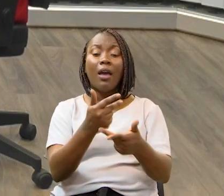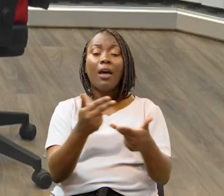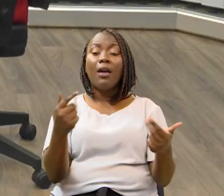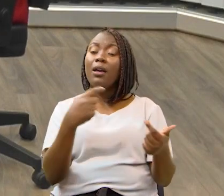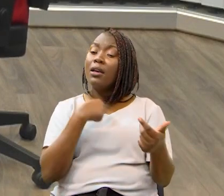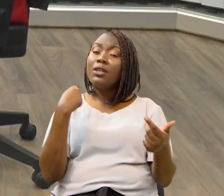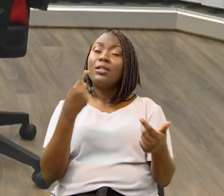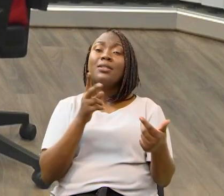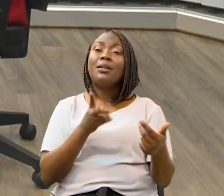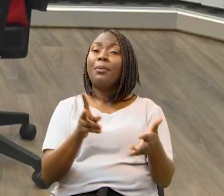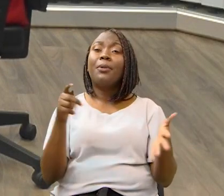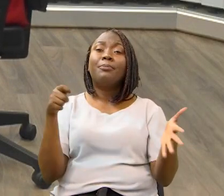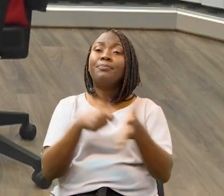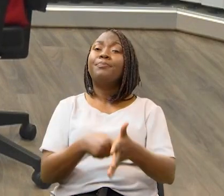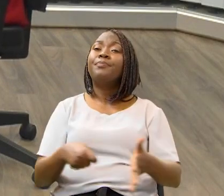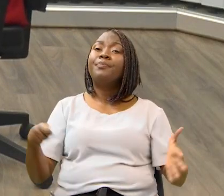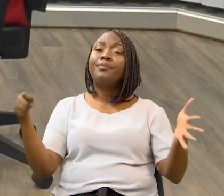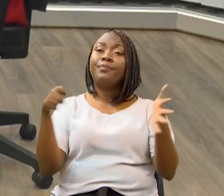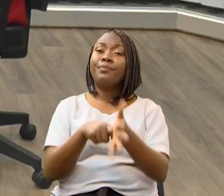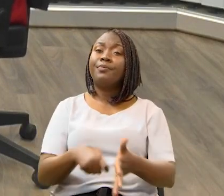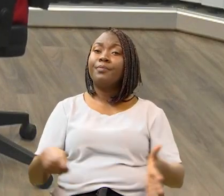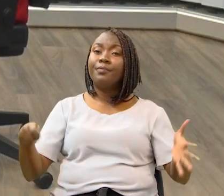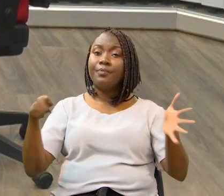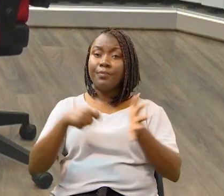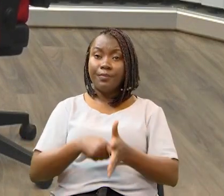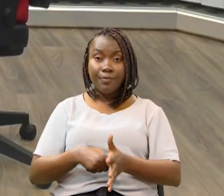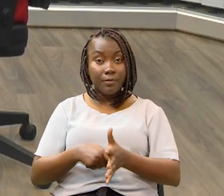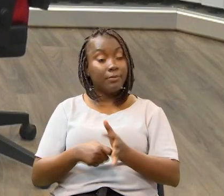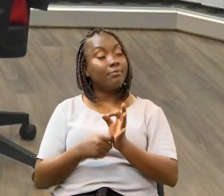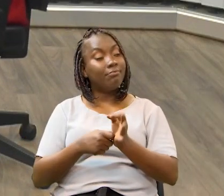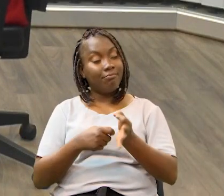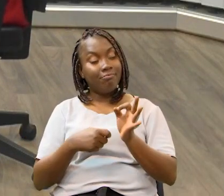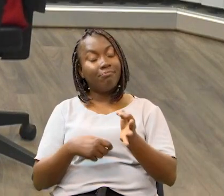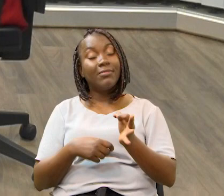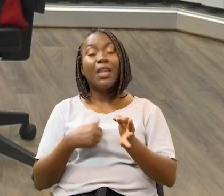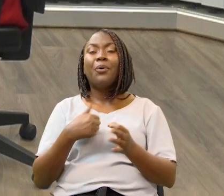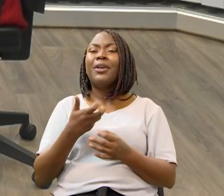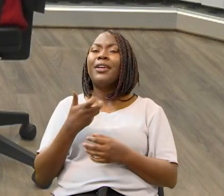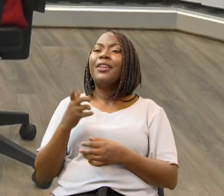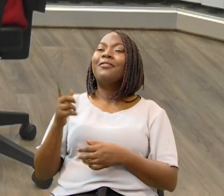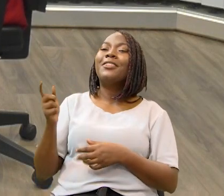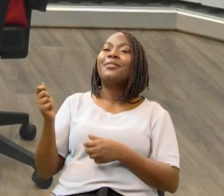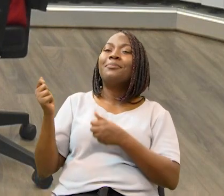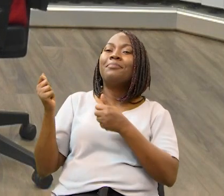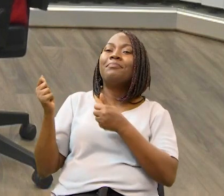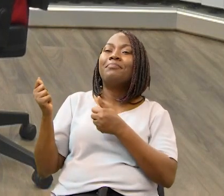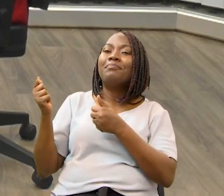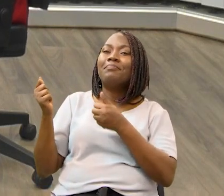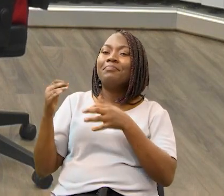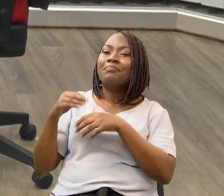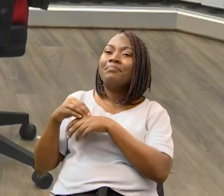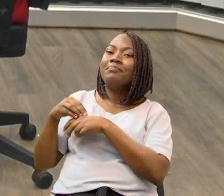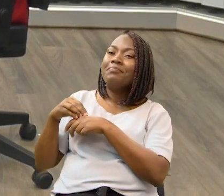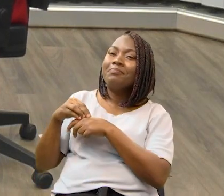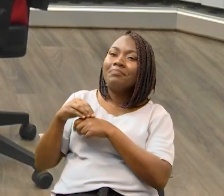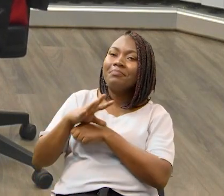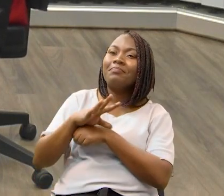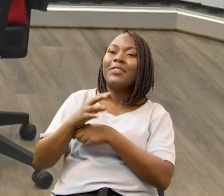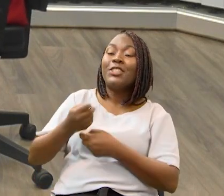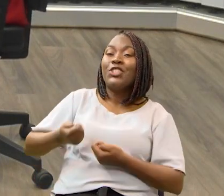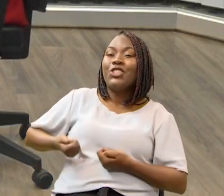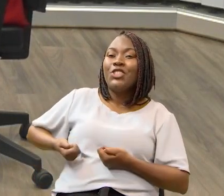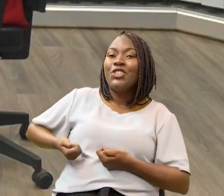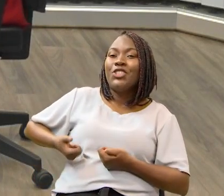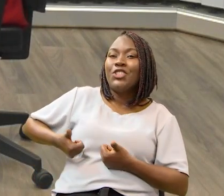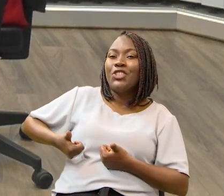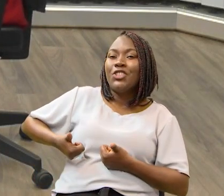que a gente sempre lutou, pelo que a gente sempre lutou. Exato. Né? Exato. E aí eu queria que você desse